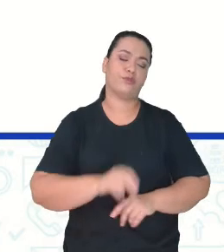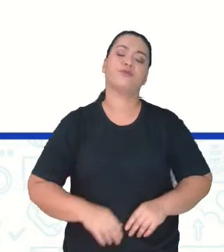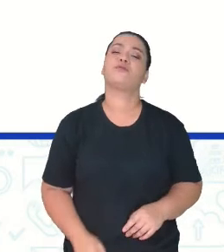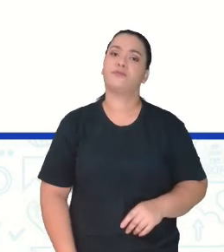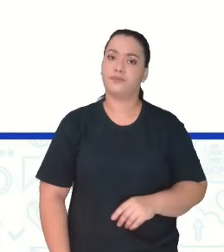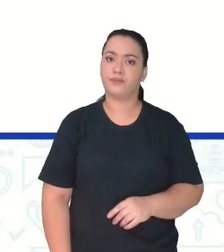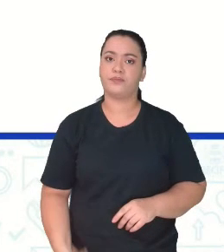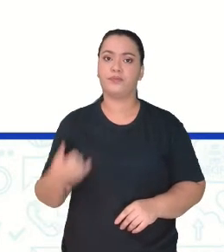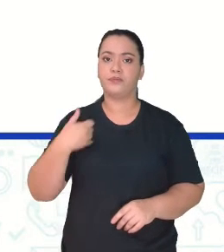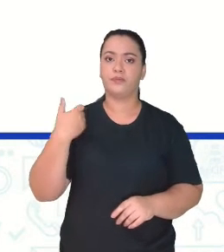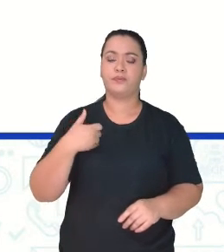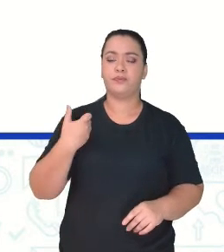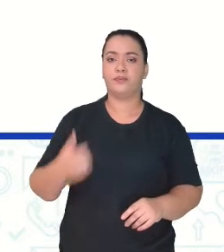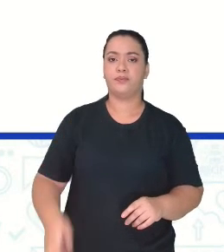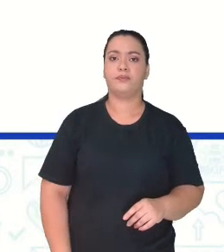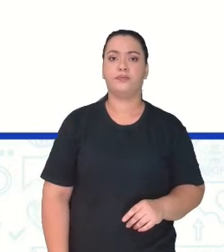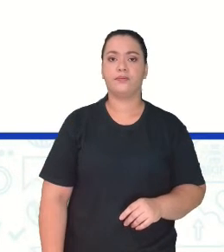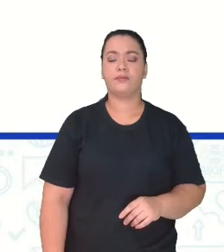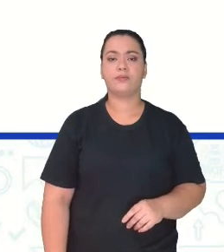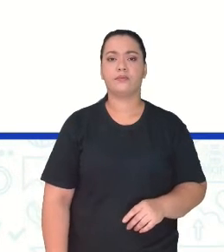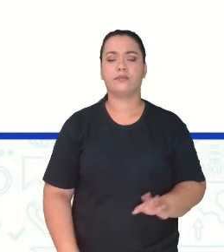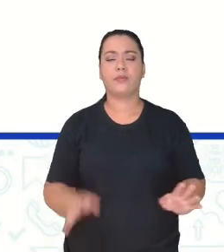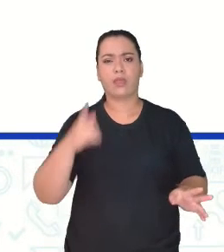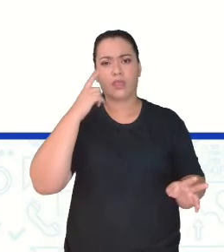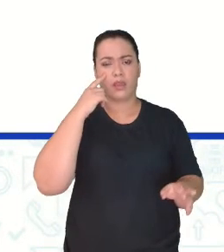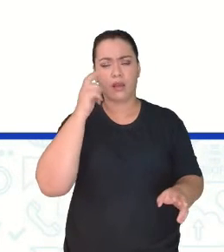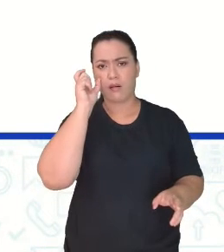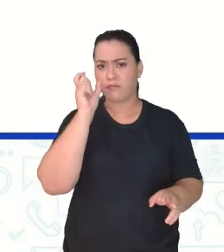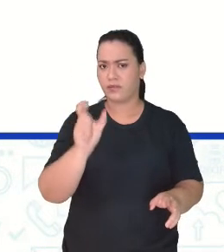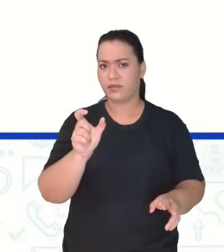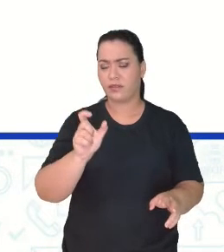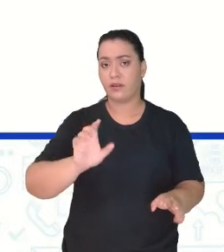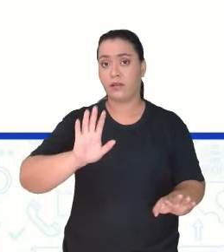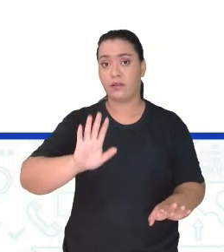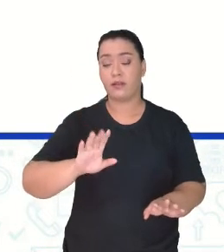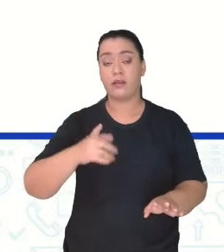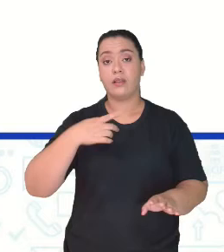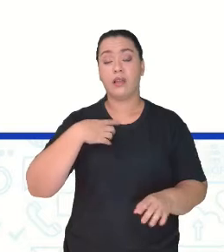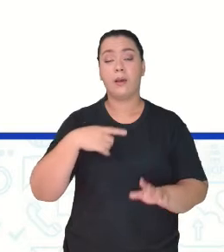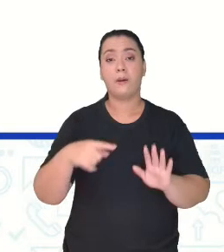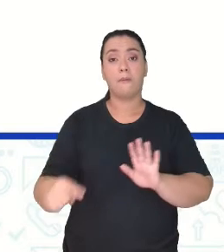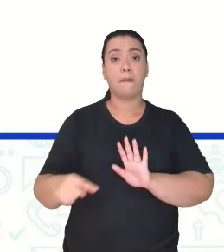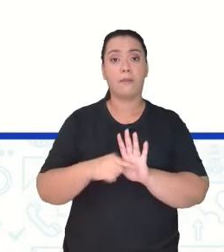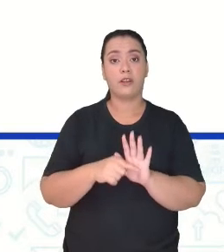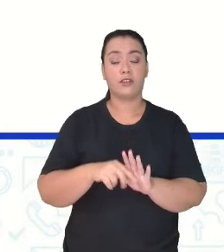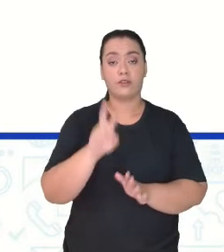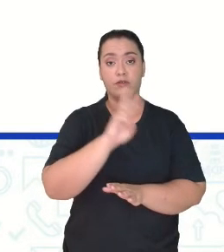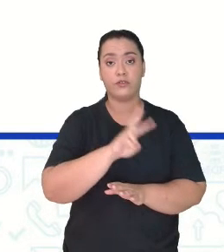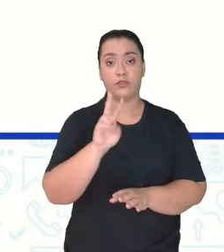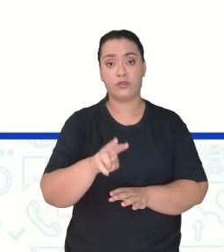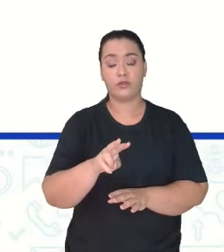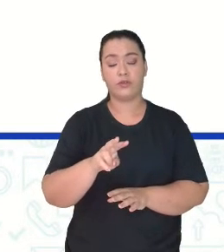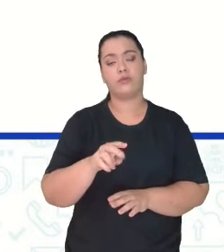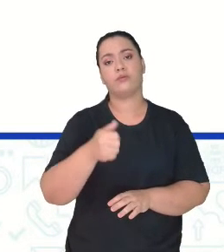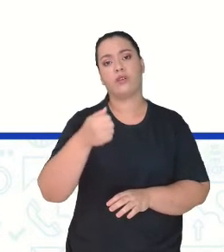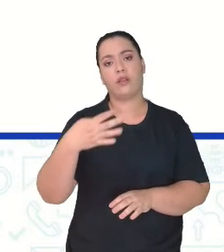Maria tem 22 anos. E observe que, se eu subtrair o 22 pelo 14, claro que vai dar igual a